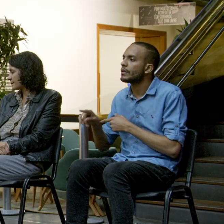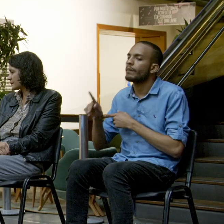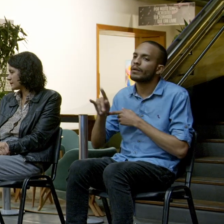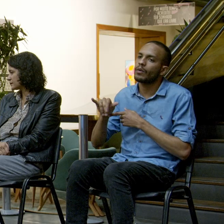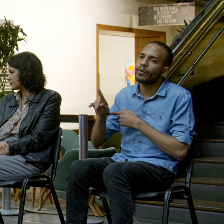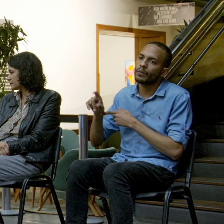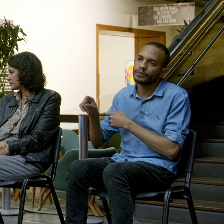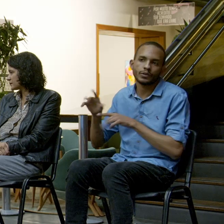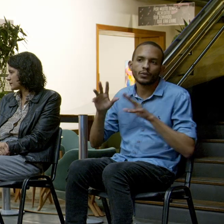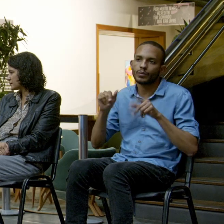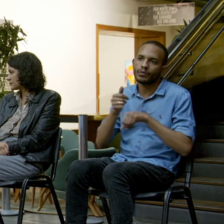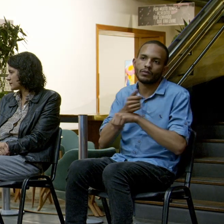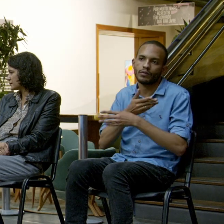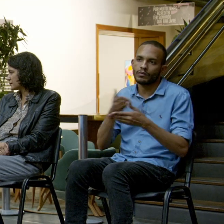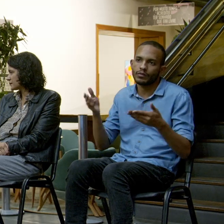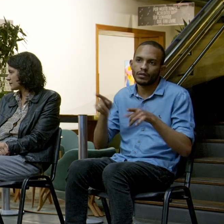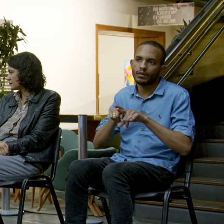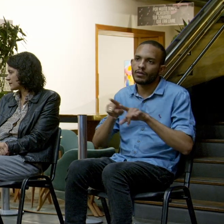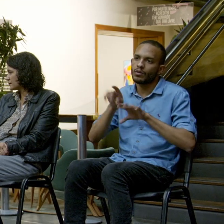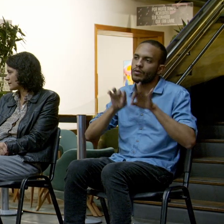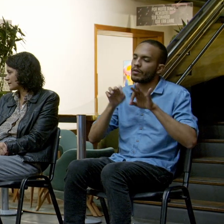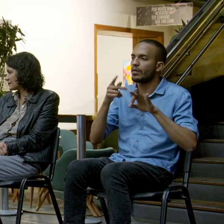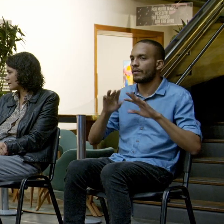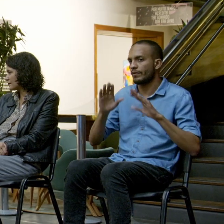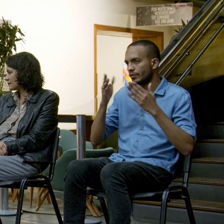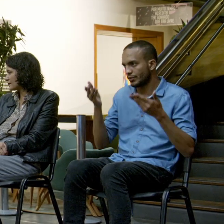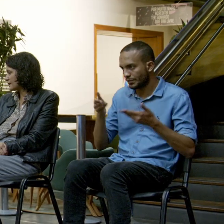e a todos os profissionais que fazem esse evento possível.